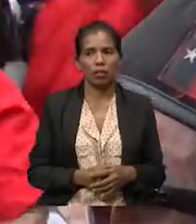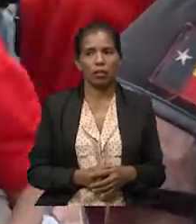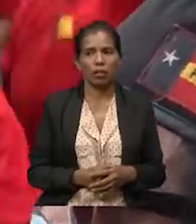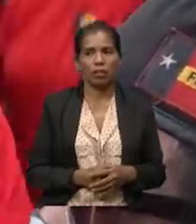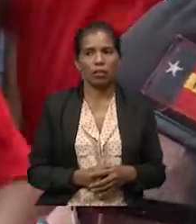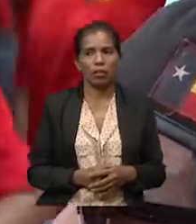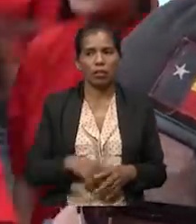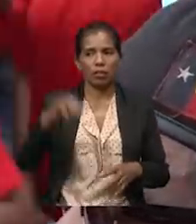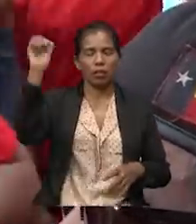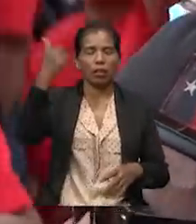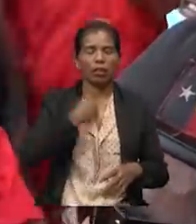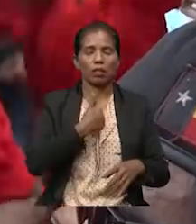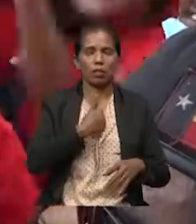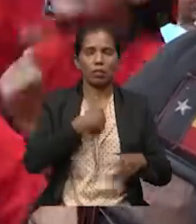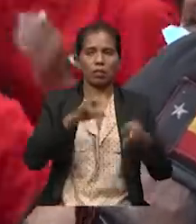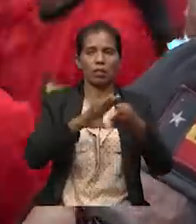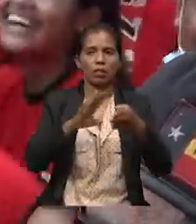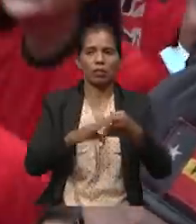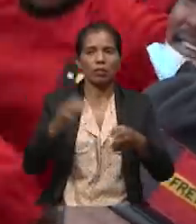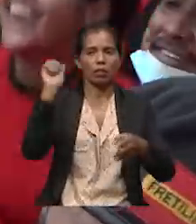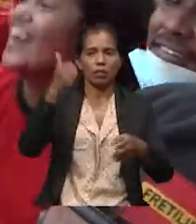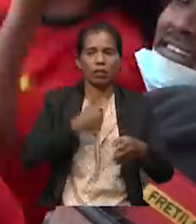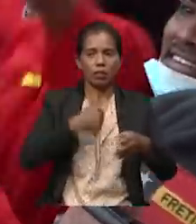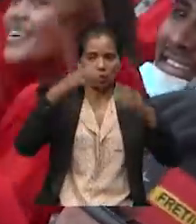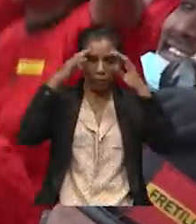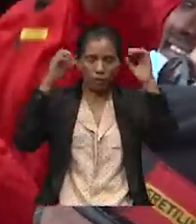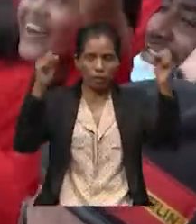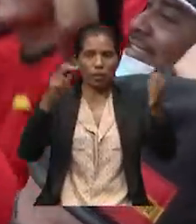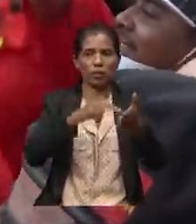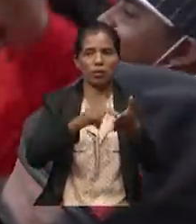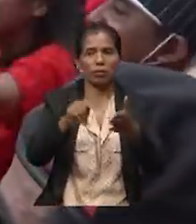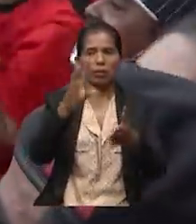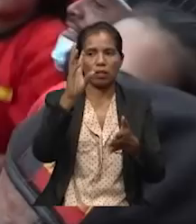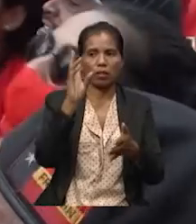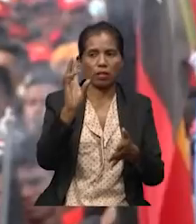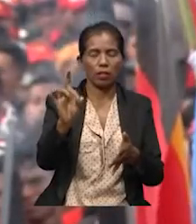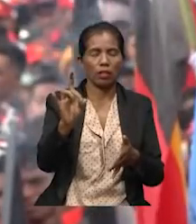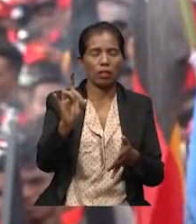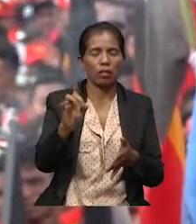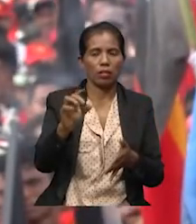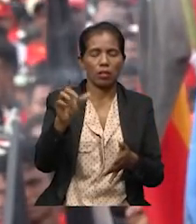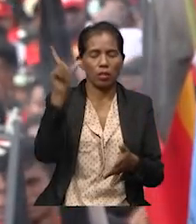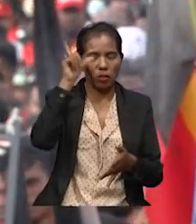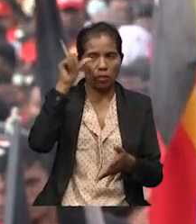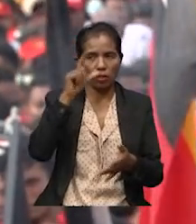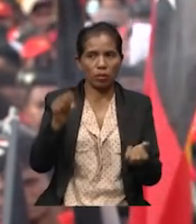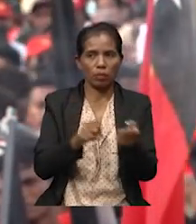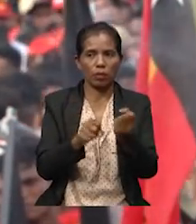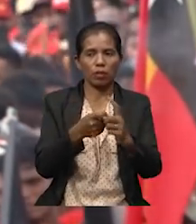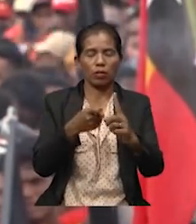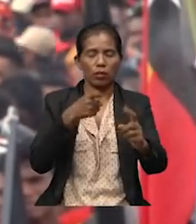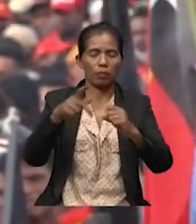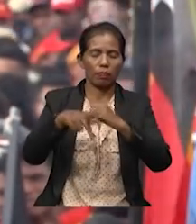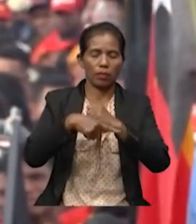Durante atividade campanha eleitoral, candidato presidente da República, número sorteio NEN, Francisco Guterres Luolo, apoio o seu partido